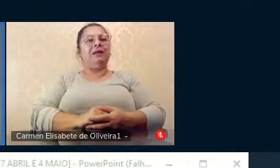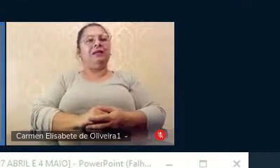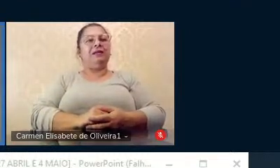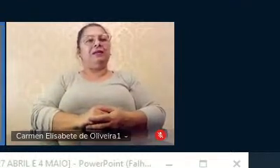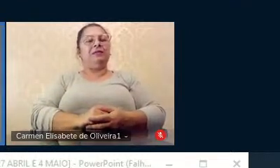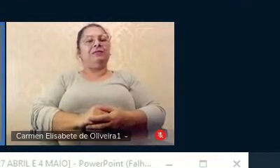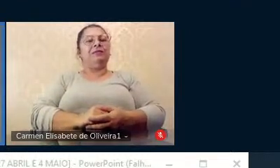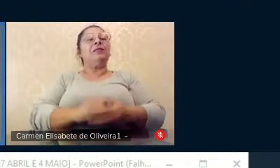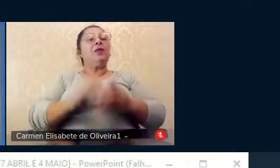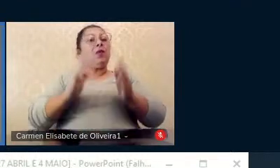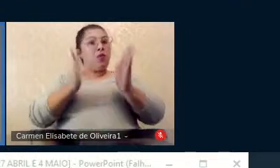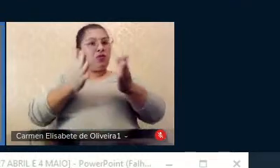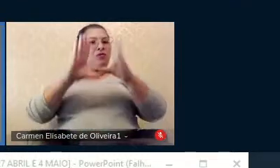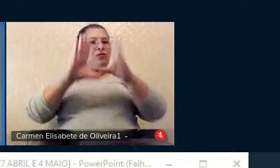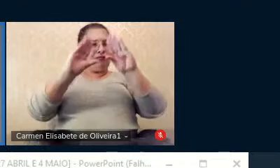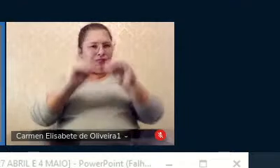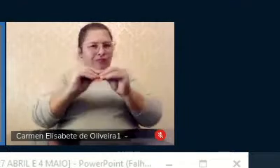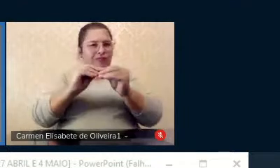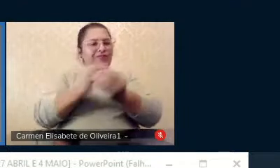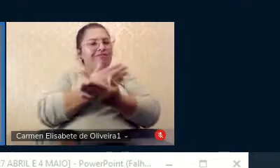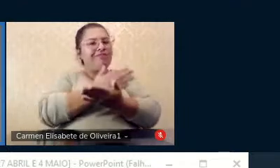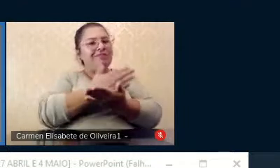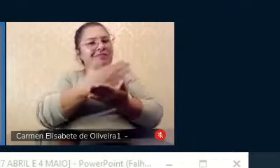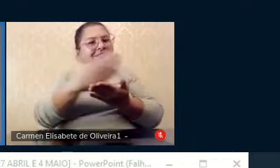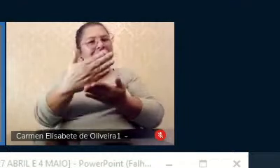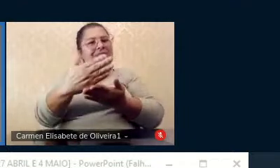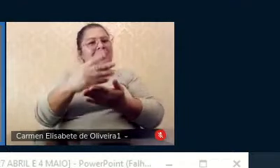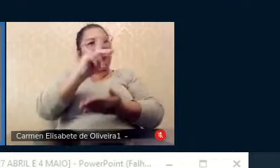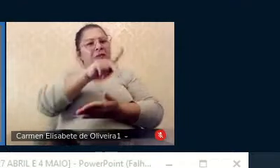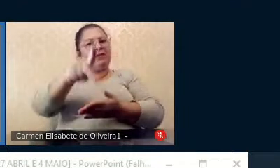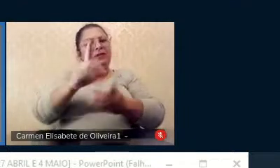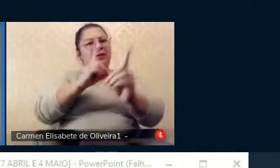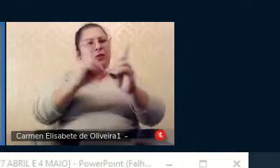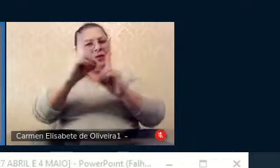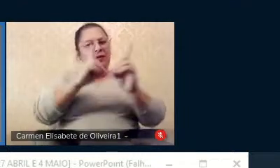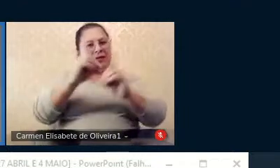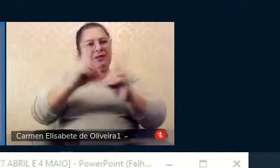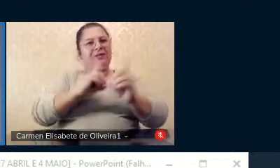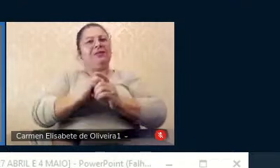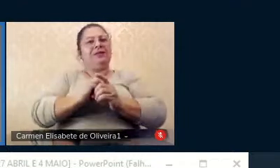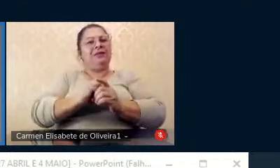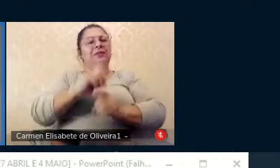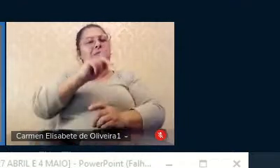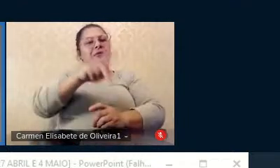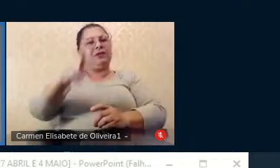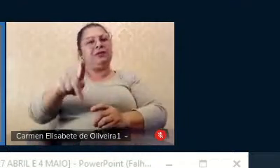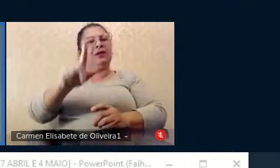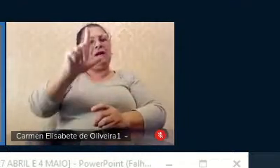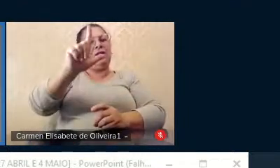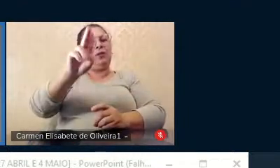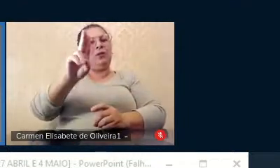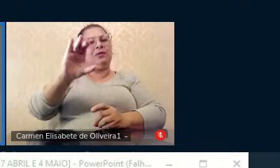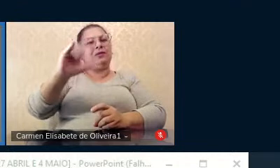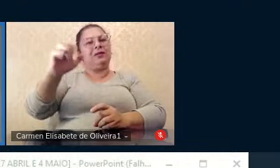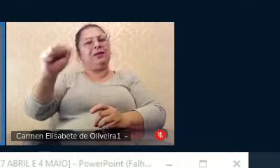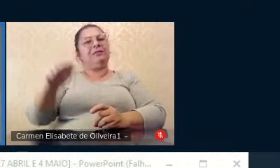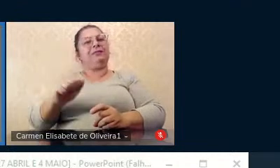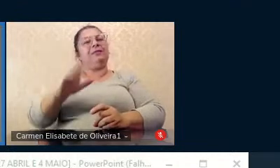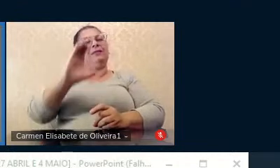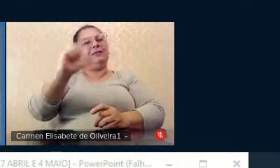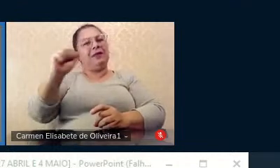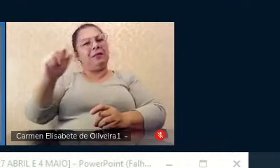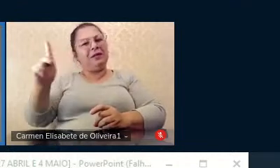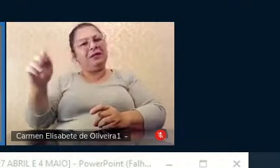Para a abertura dessa noite, eu vou convidar a professora coordenadora, professora doutora Lúcia Kaminski Alves, que